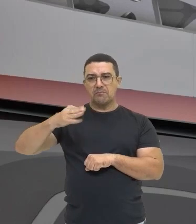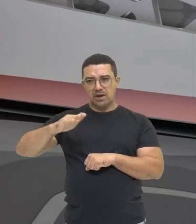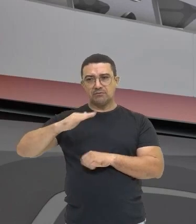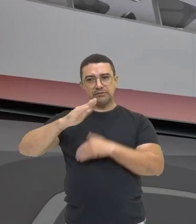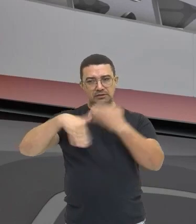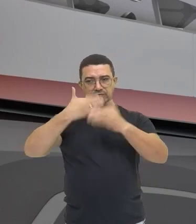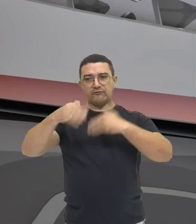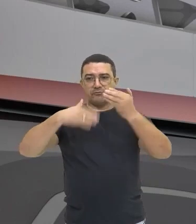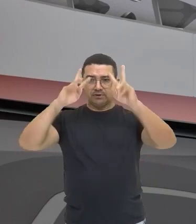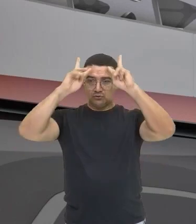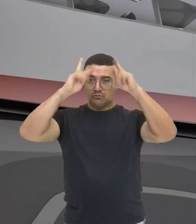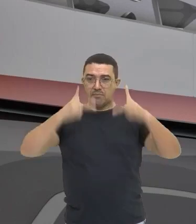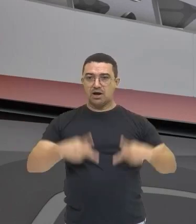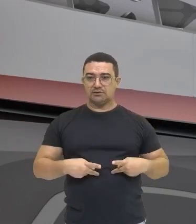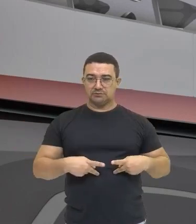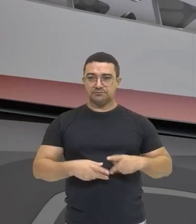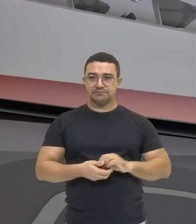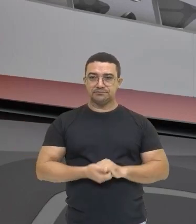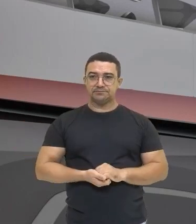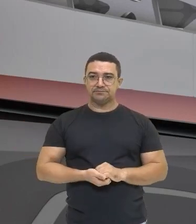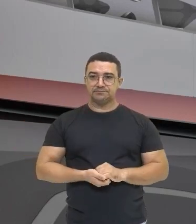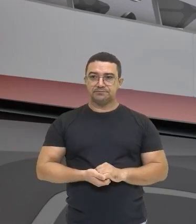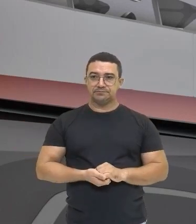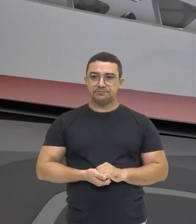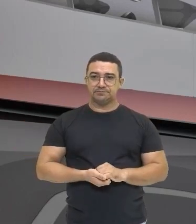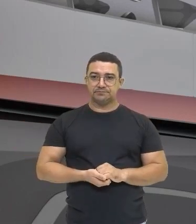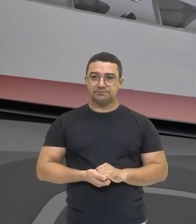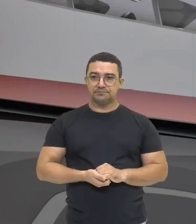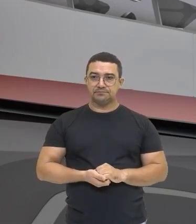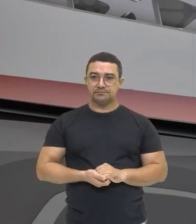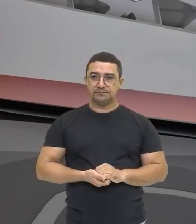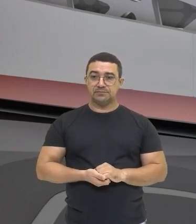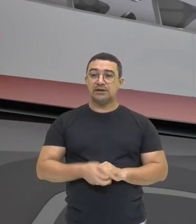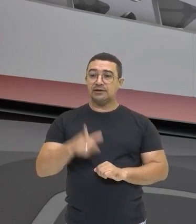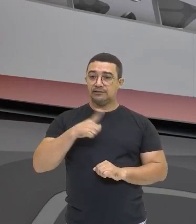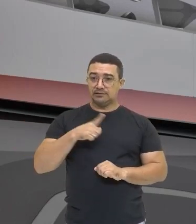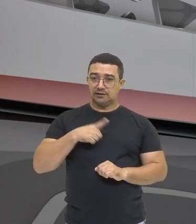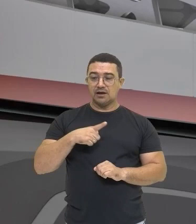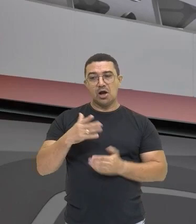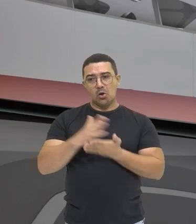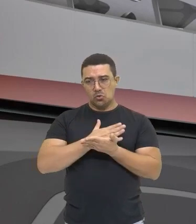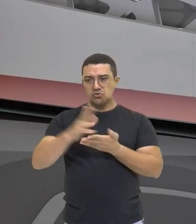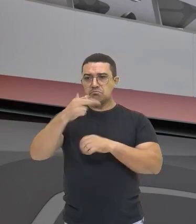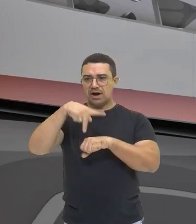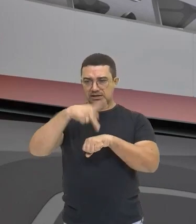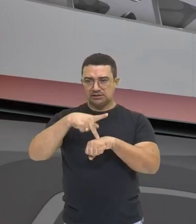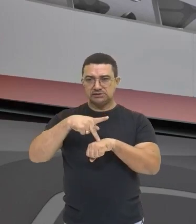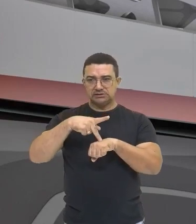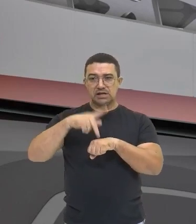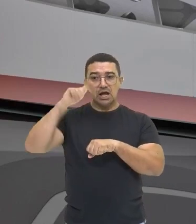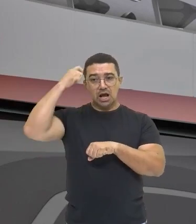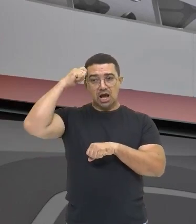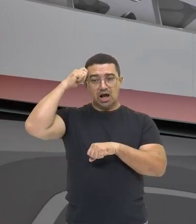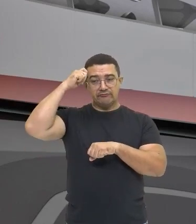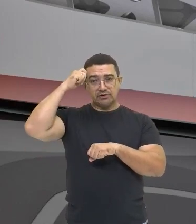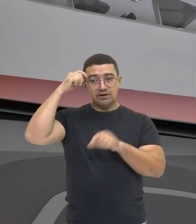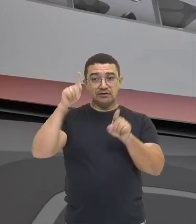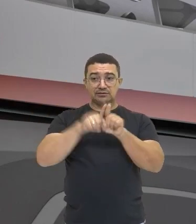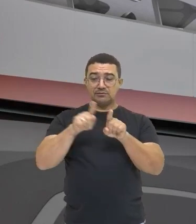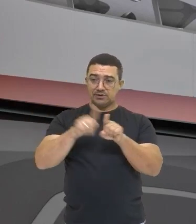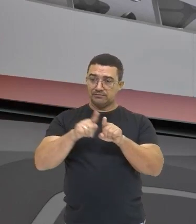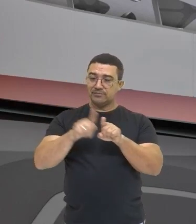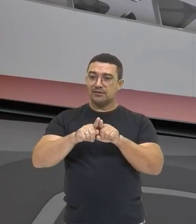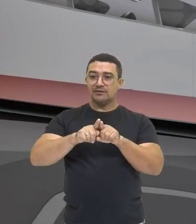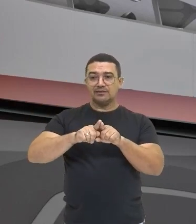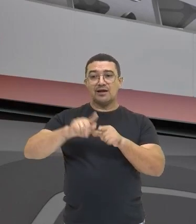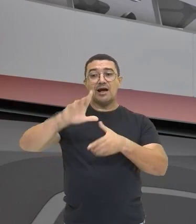quase laranja, tá? Quase mostarda, perdão. A gente tem a África também, alguns países da Ásia e na América do Sul.